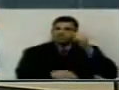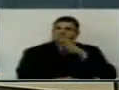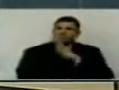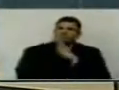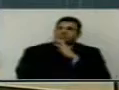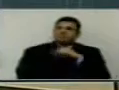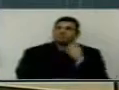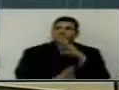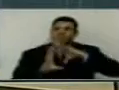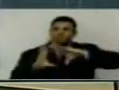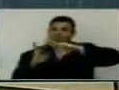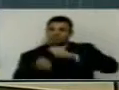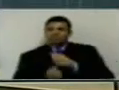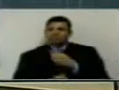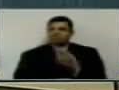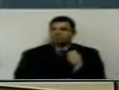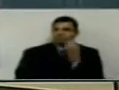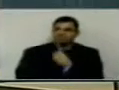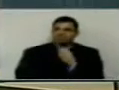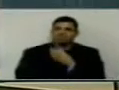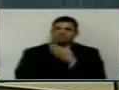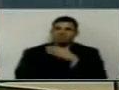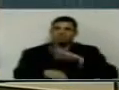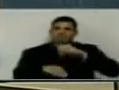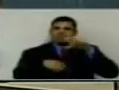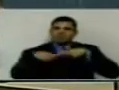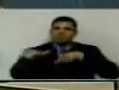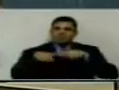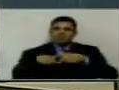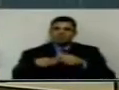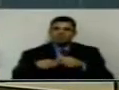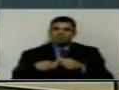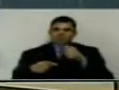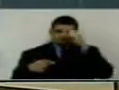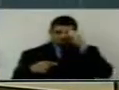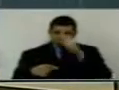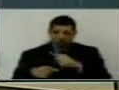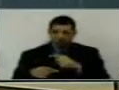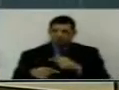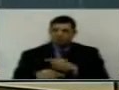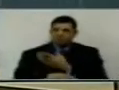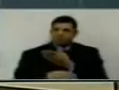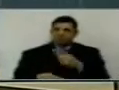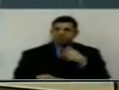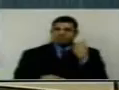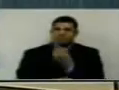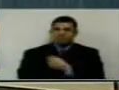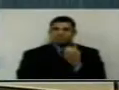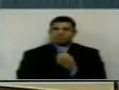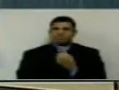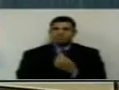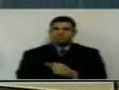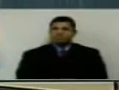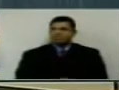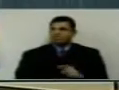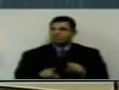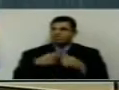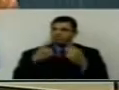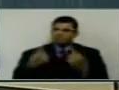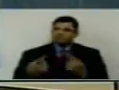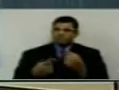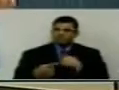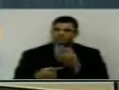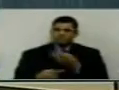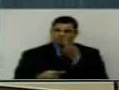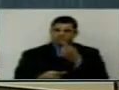mundo do que nós, muito mais capazes de tomar decisões. do que nós. Mas eu